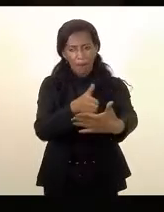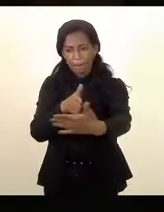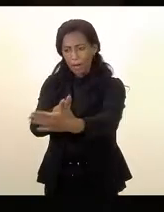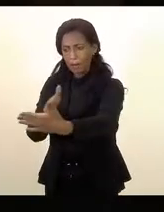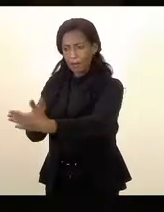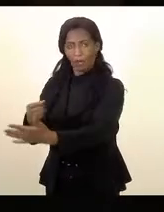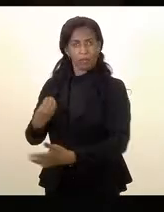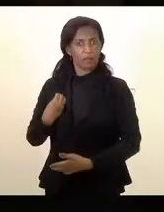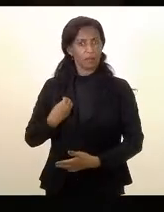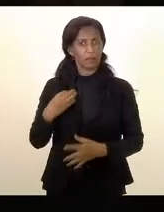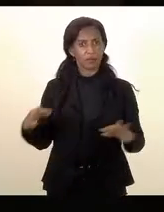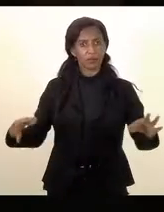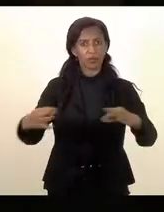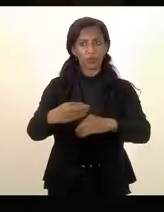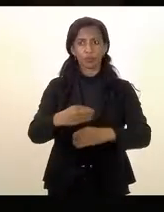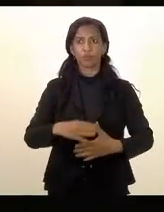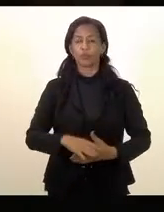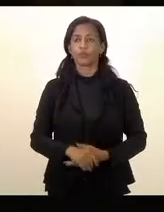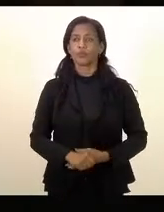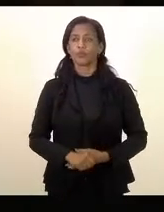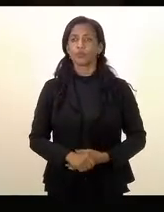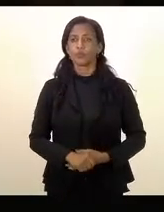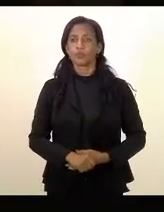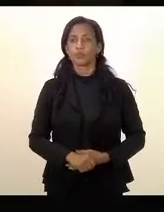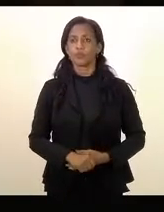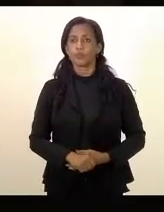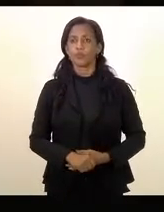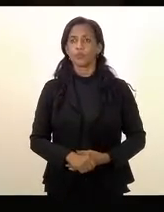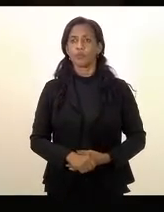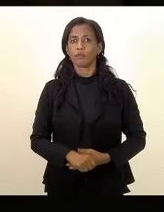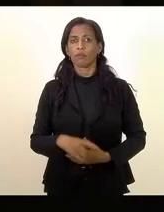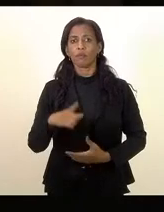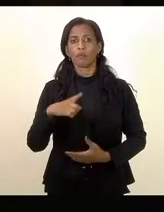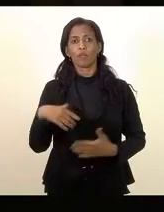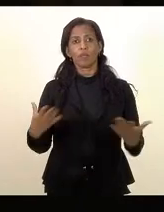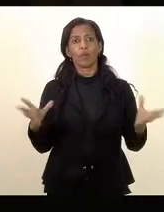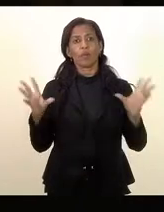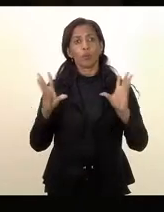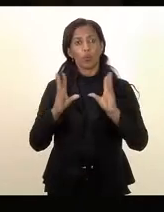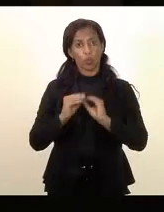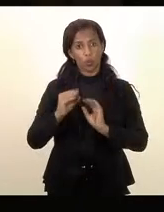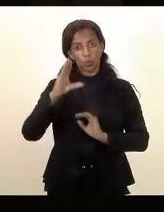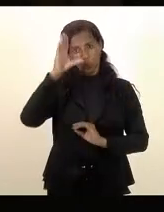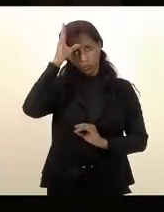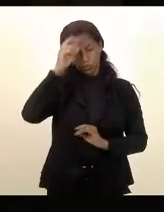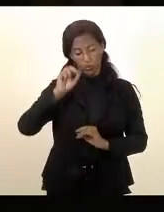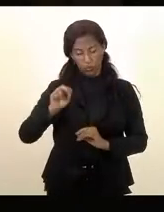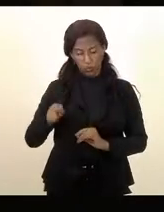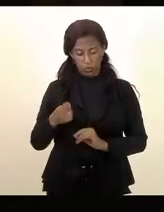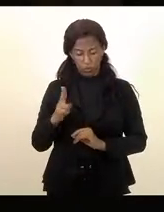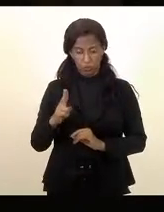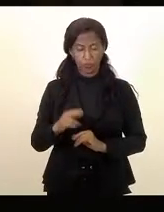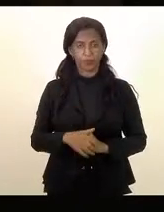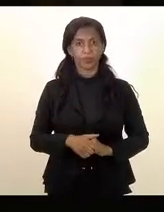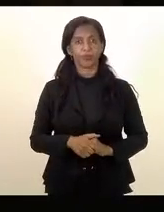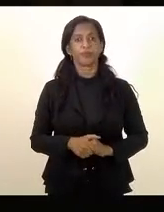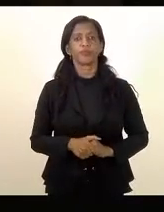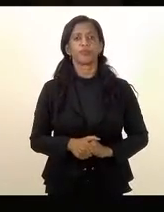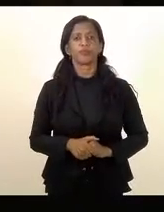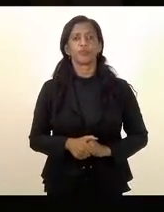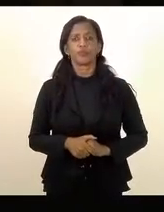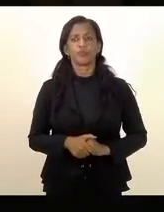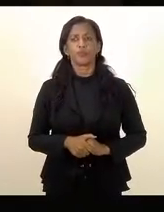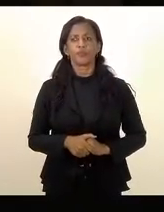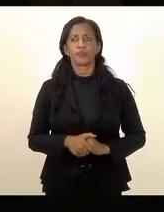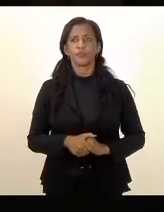de todas para concluir deputado então eu concluo deputada Tia Ju dizendo o seguinte nós